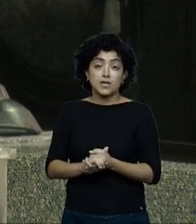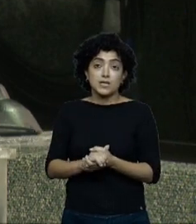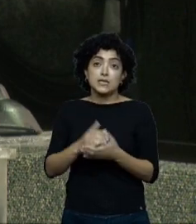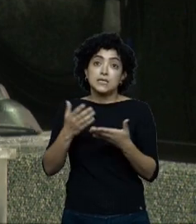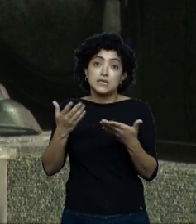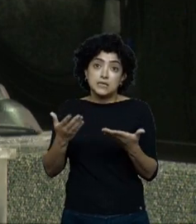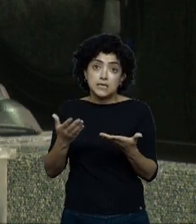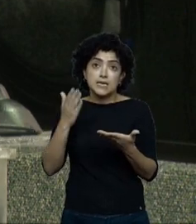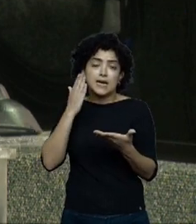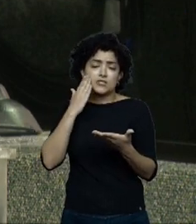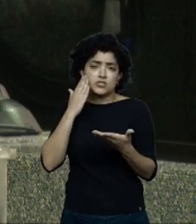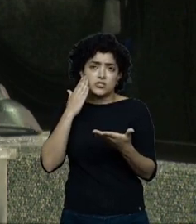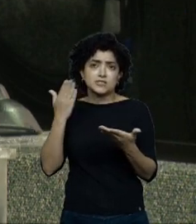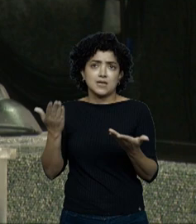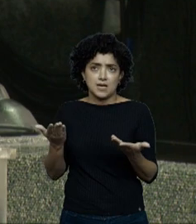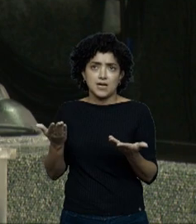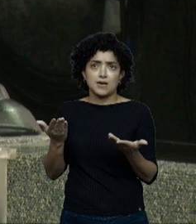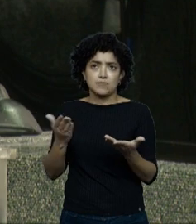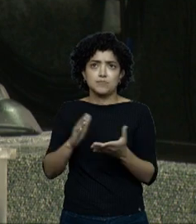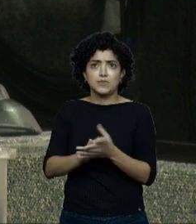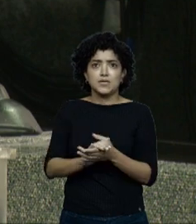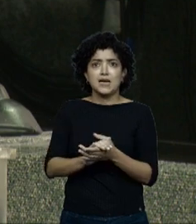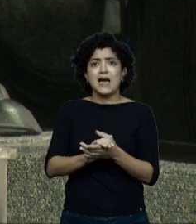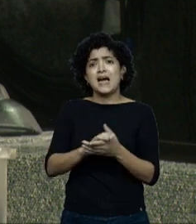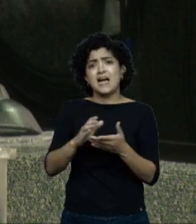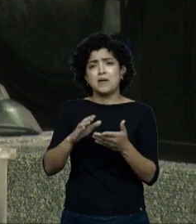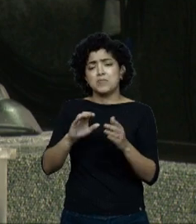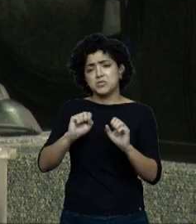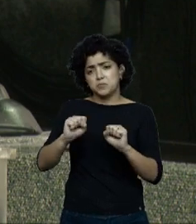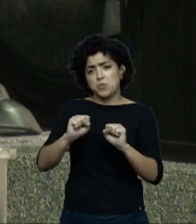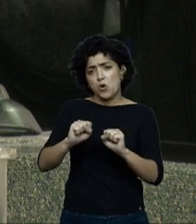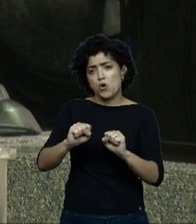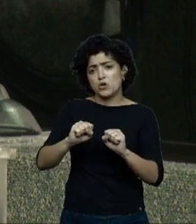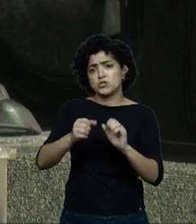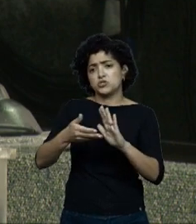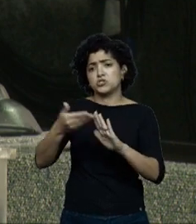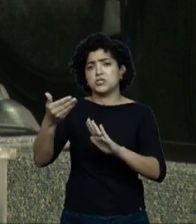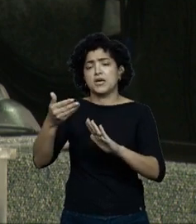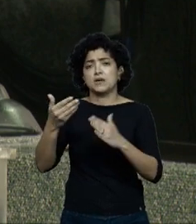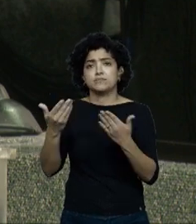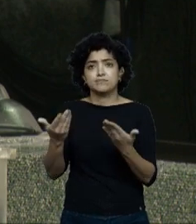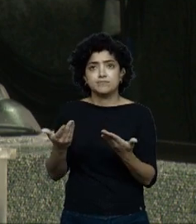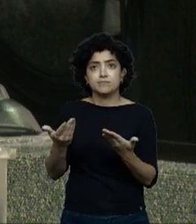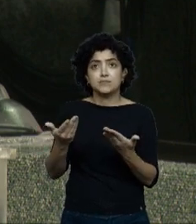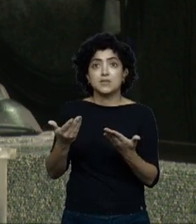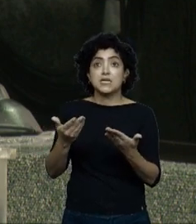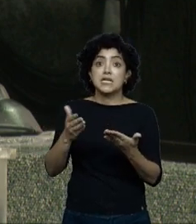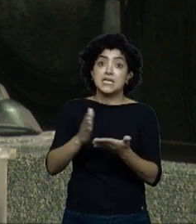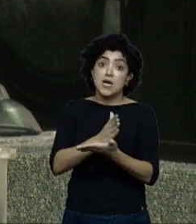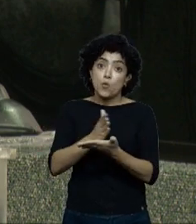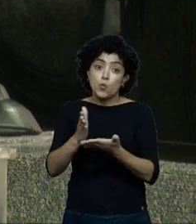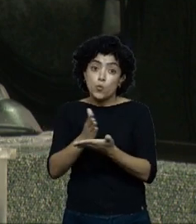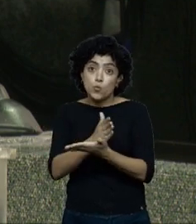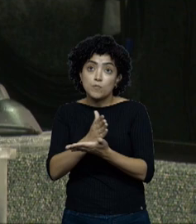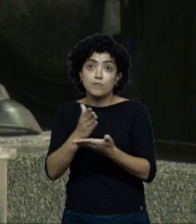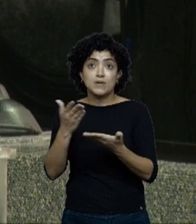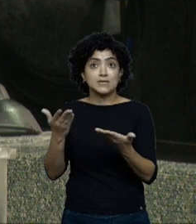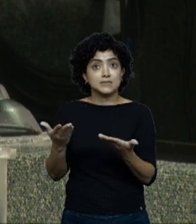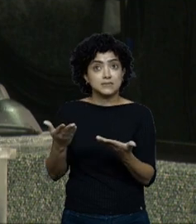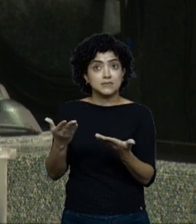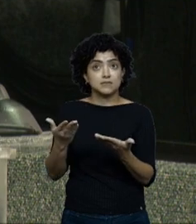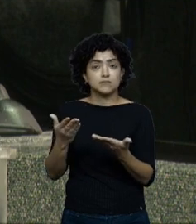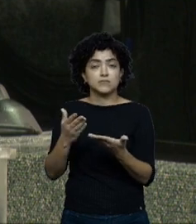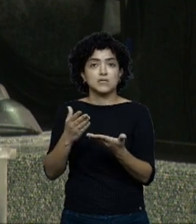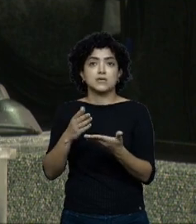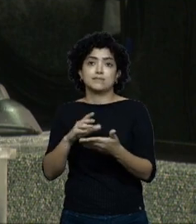que a assim mas conforme o caso desbloqueia CPF sim em algumas cresce algumas regionais eles dizem só se for de interesse